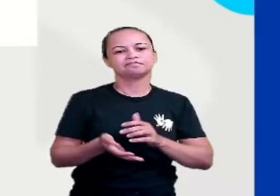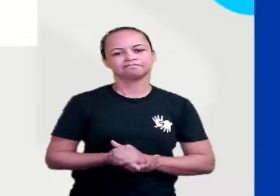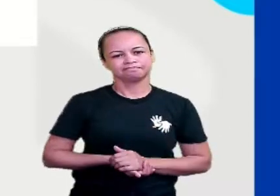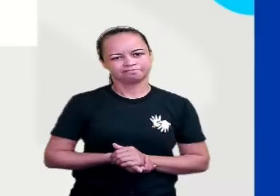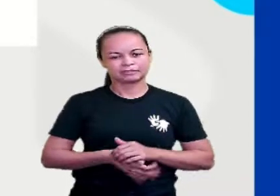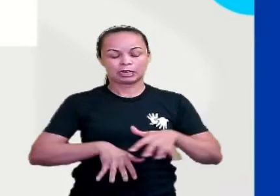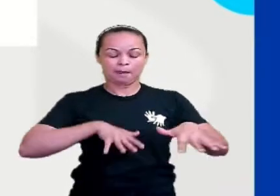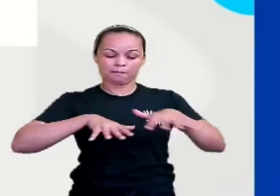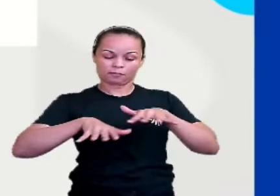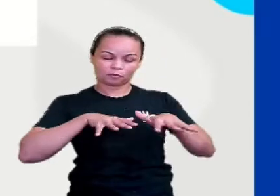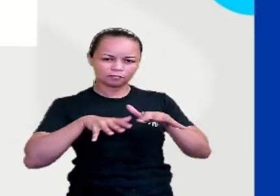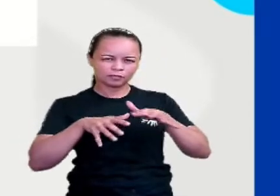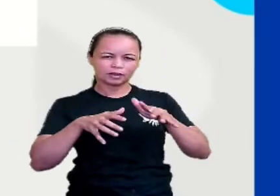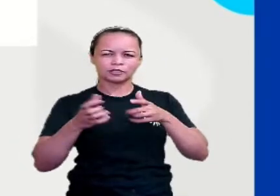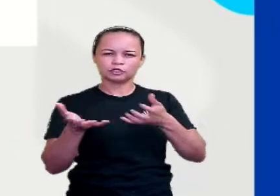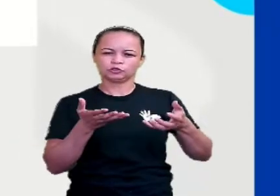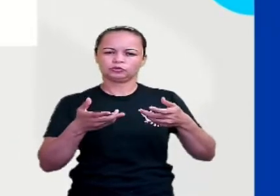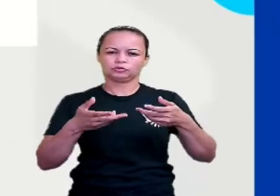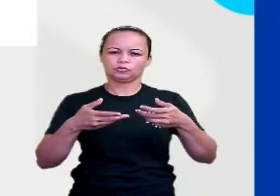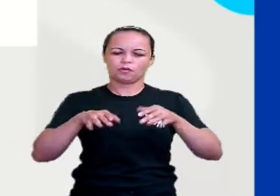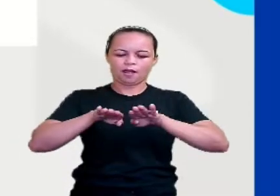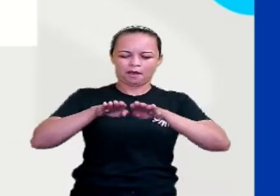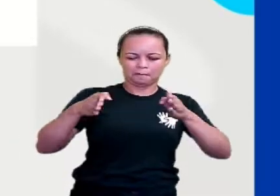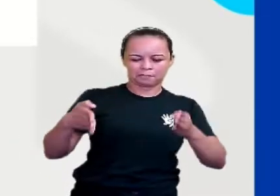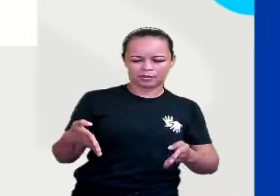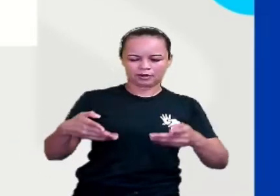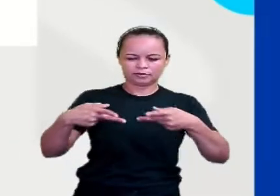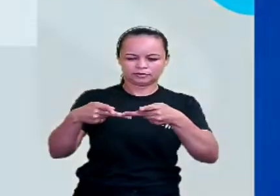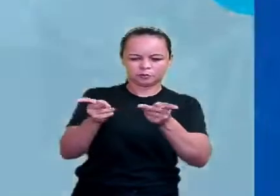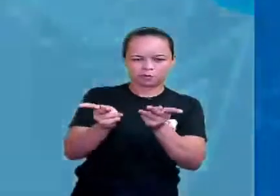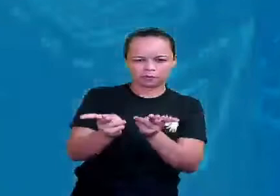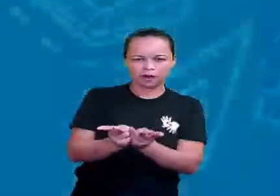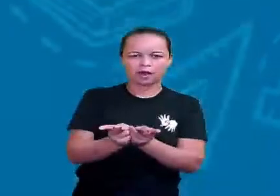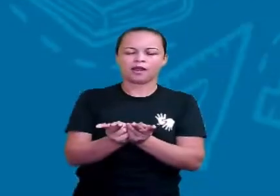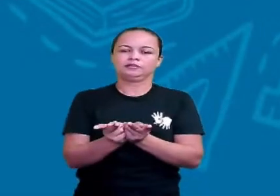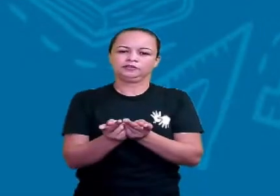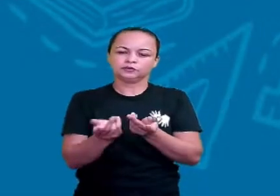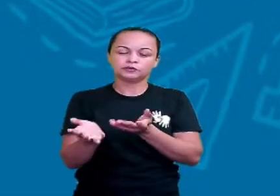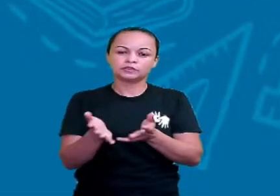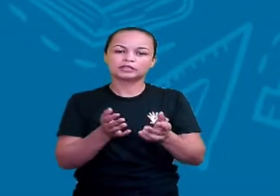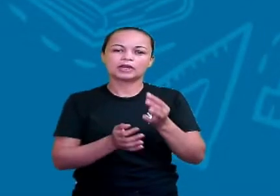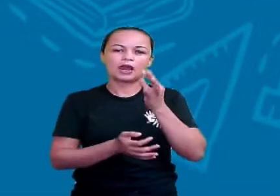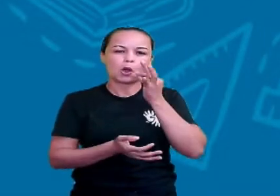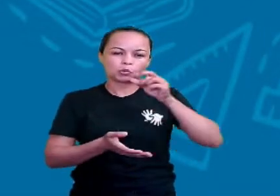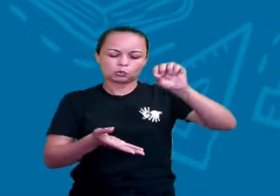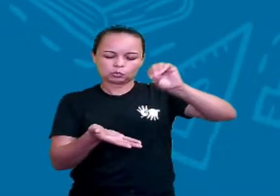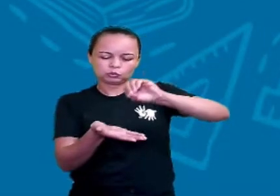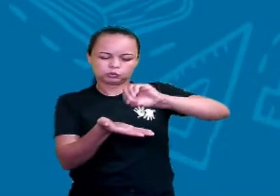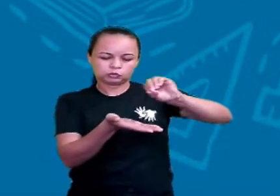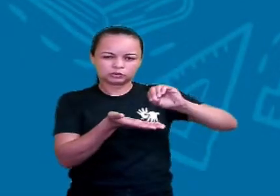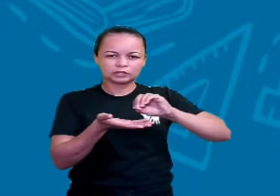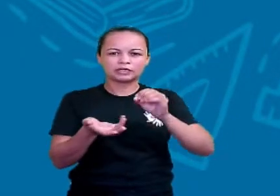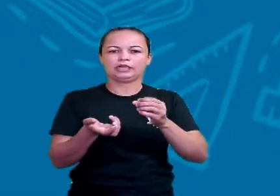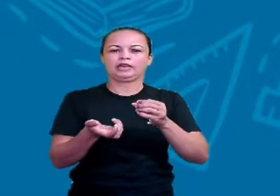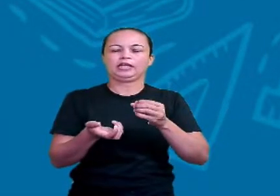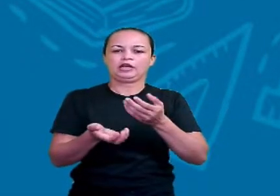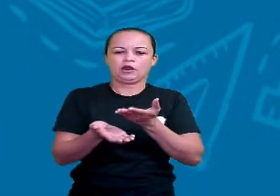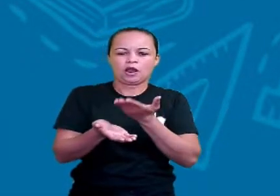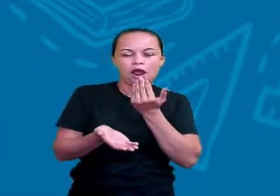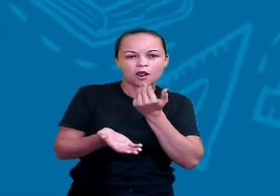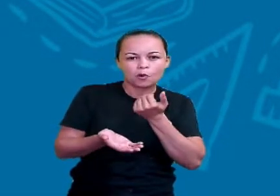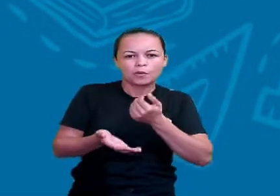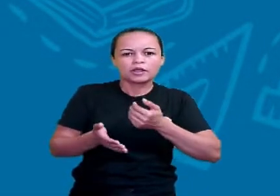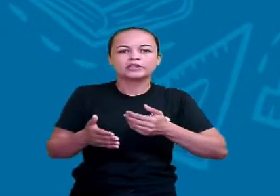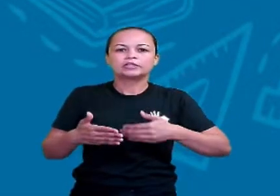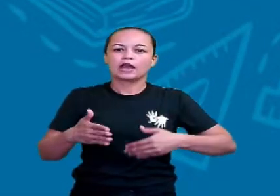o prato, a faca, o saleiro, a barriga faminta, o jantar vem ligeiro.